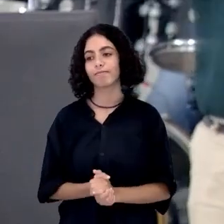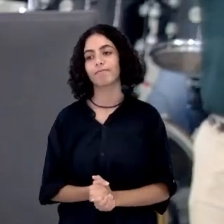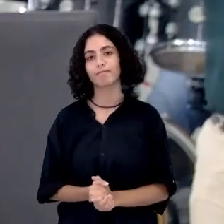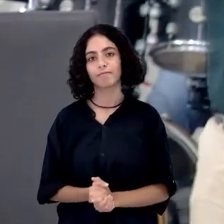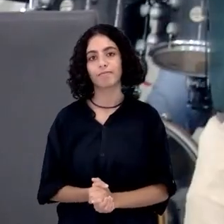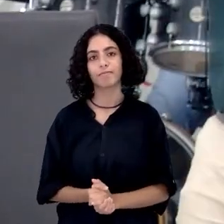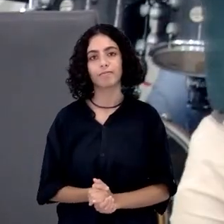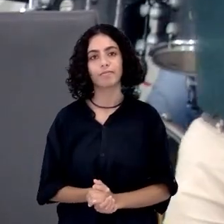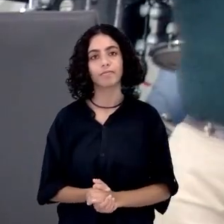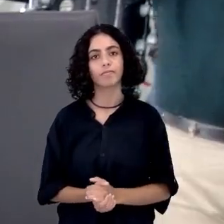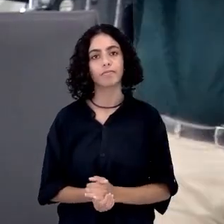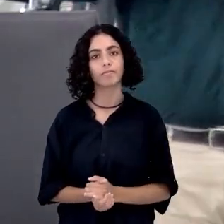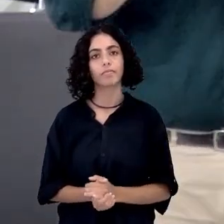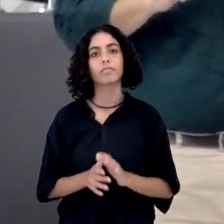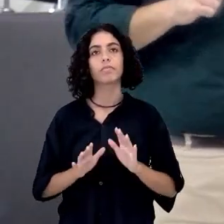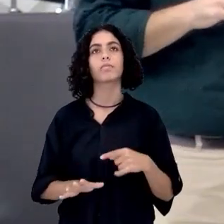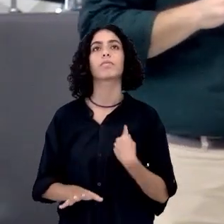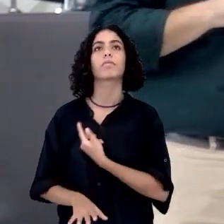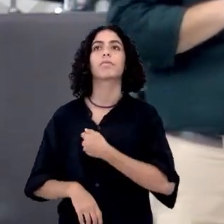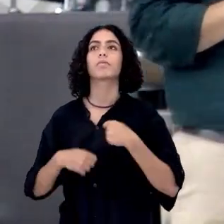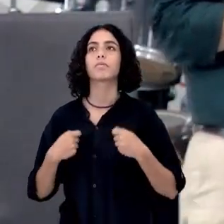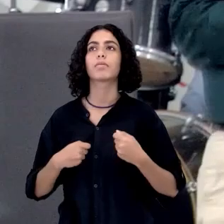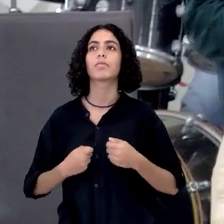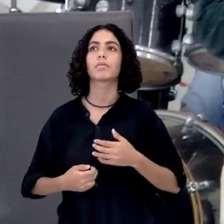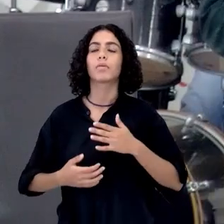é que a porta da arca ainda está aberta.